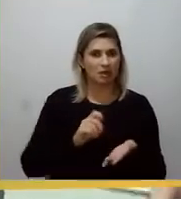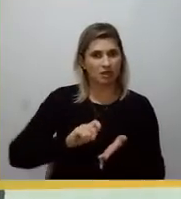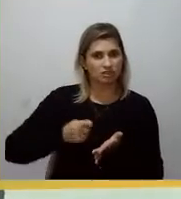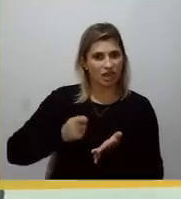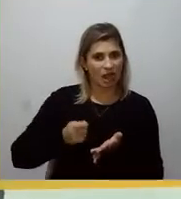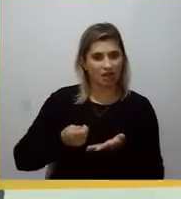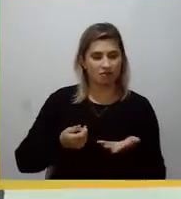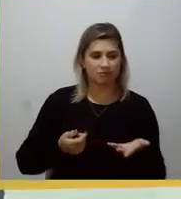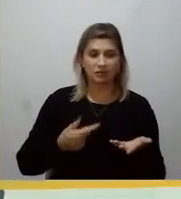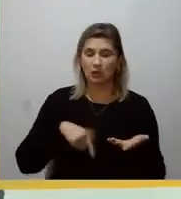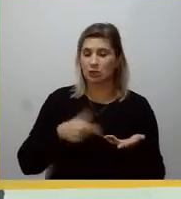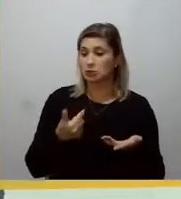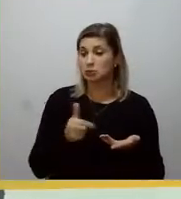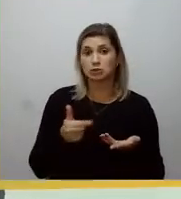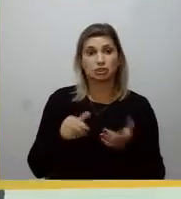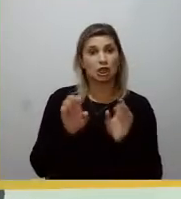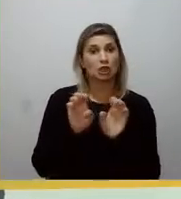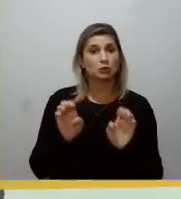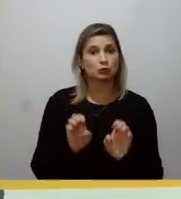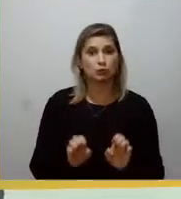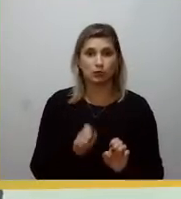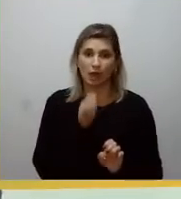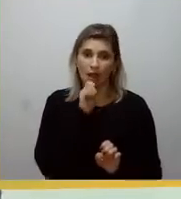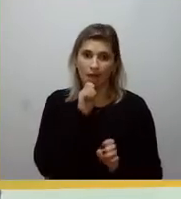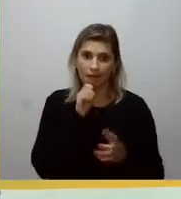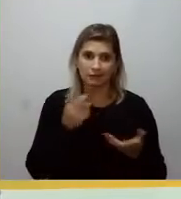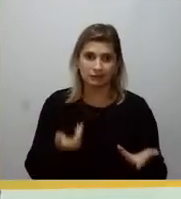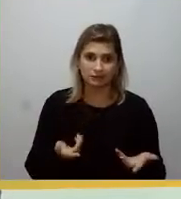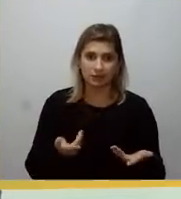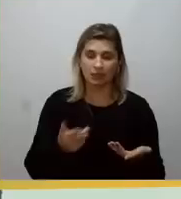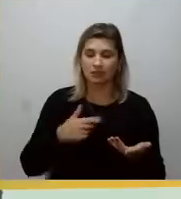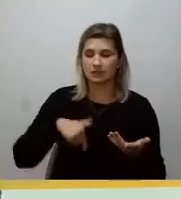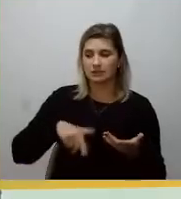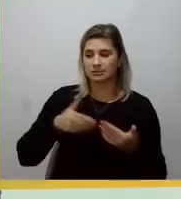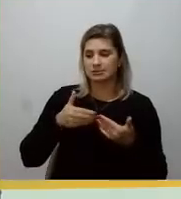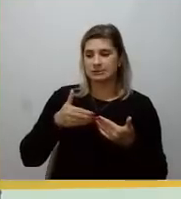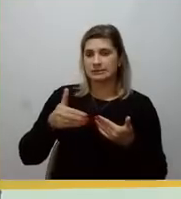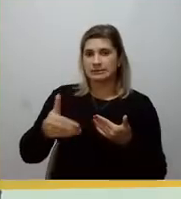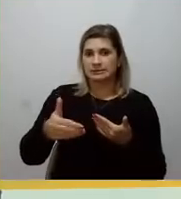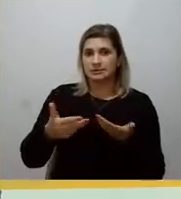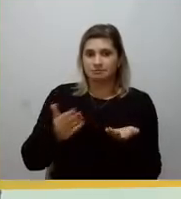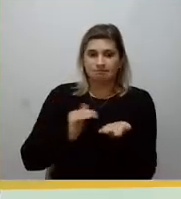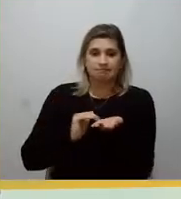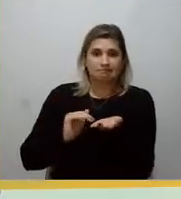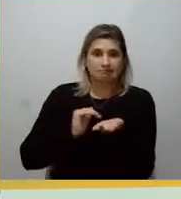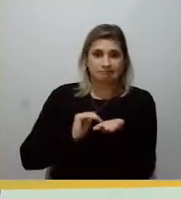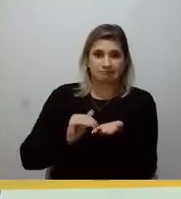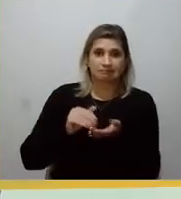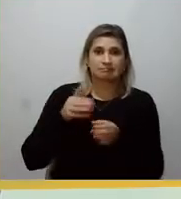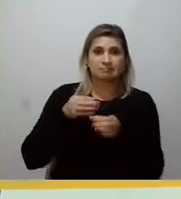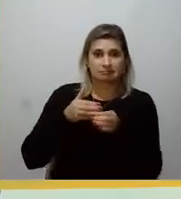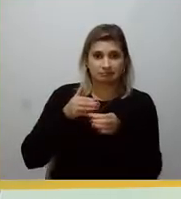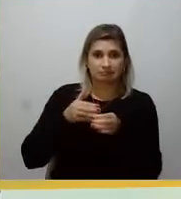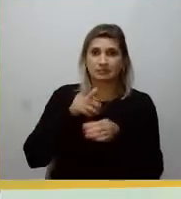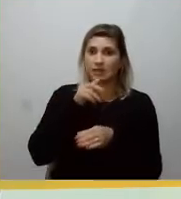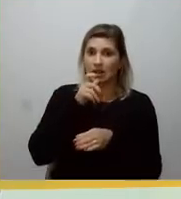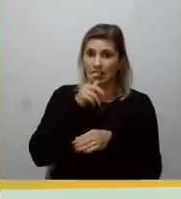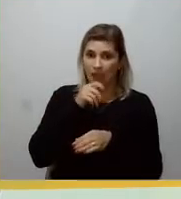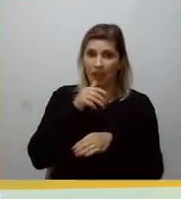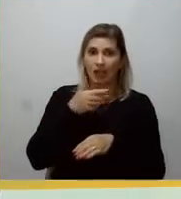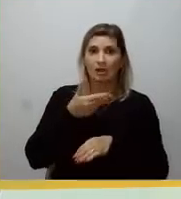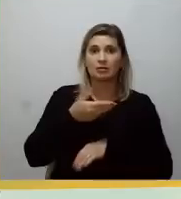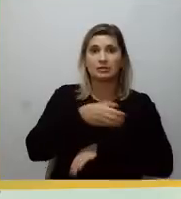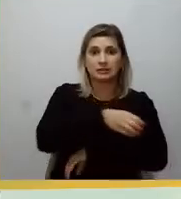né? E, a partir daí, nasceu, então, a Secretaria Municipal de Água e Saneamento, que é um órgão público criado por